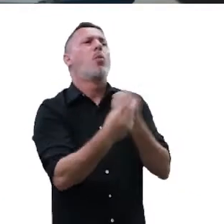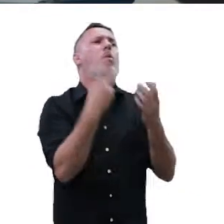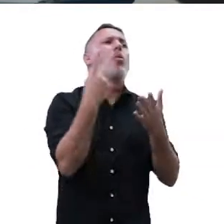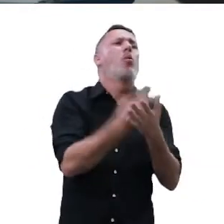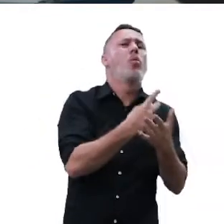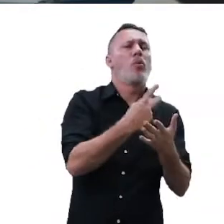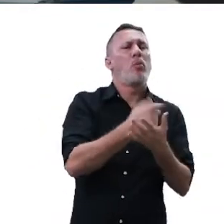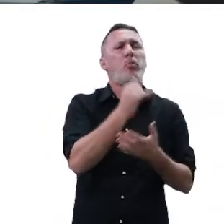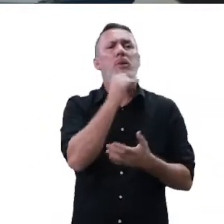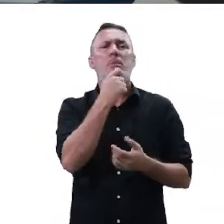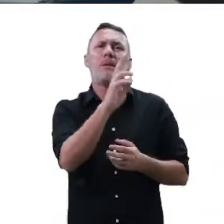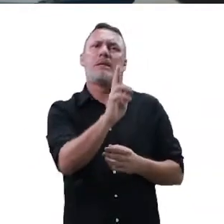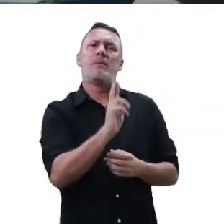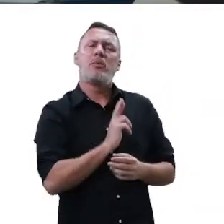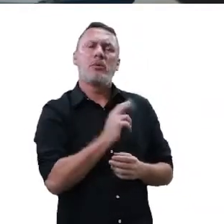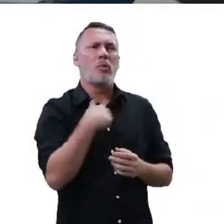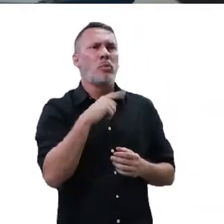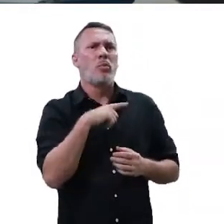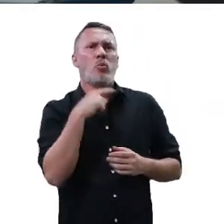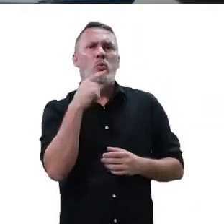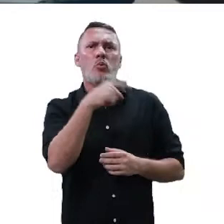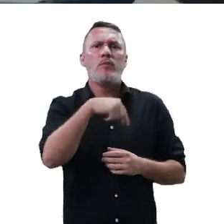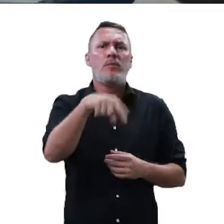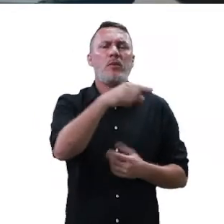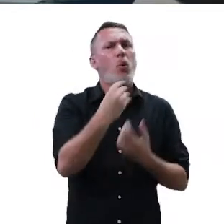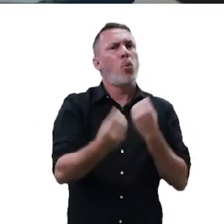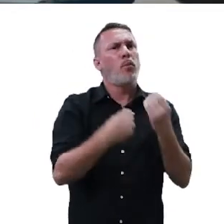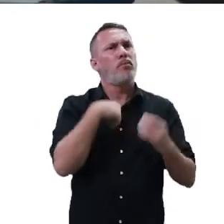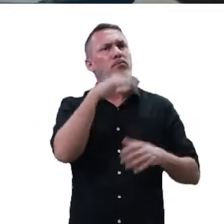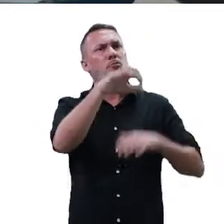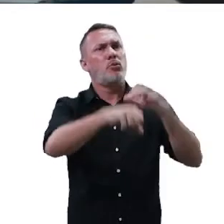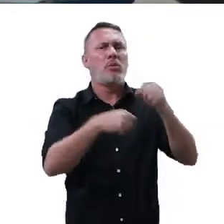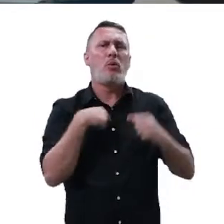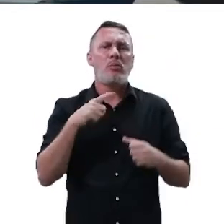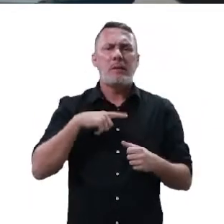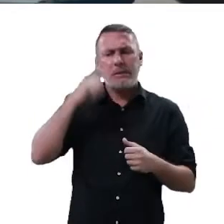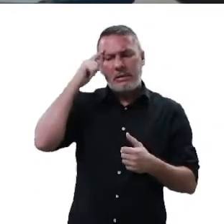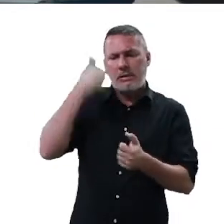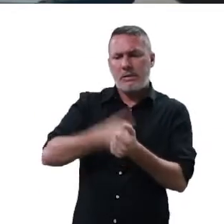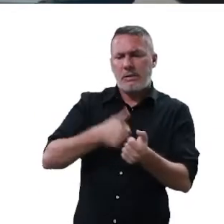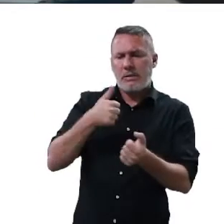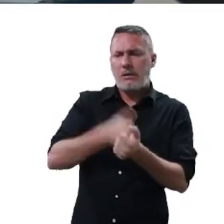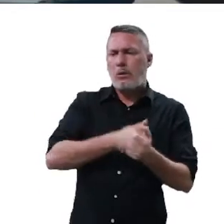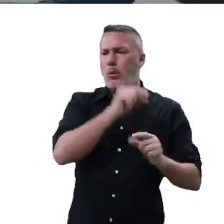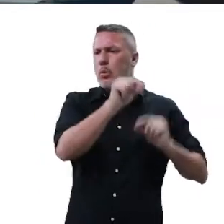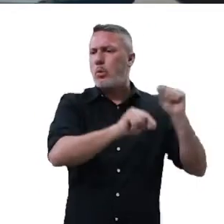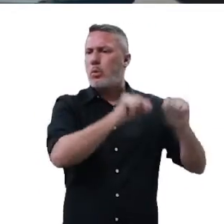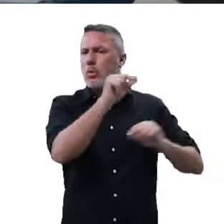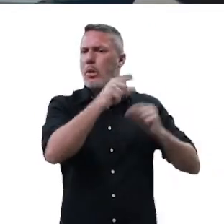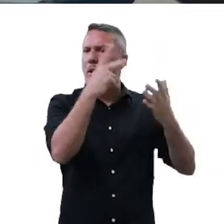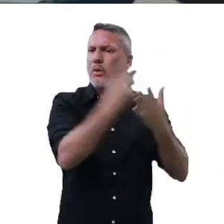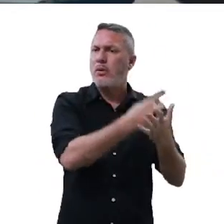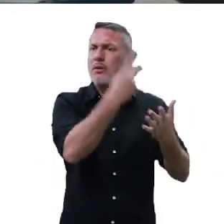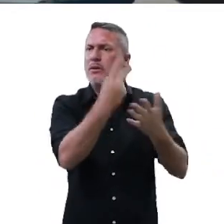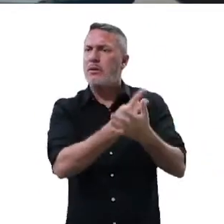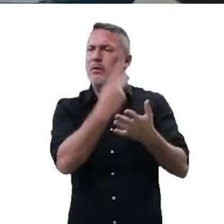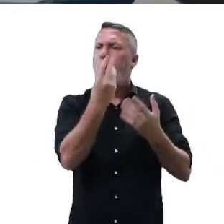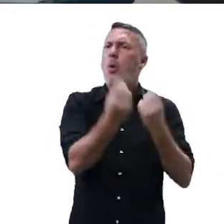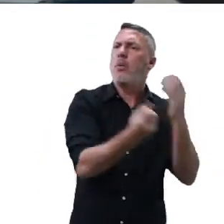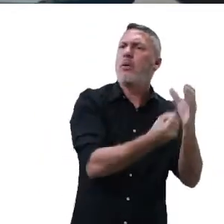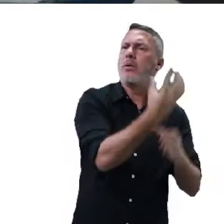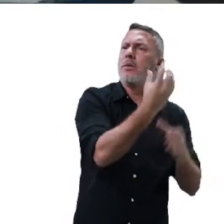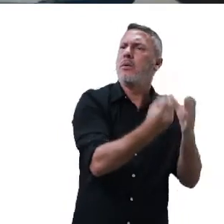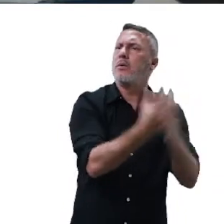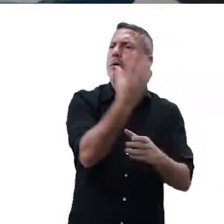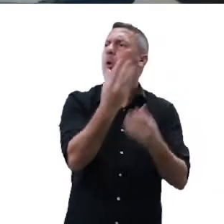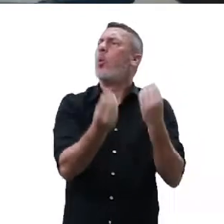natureza, né? Ou seja, aonde eu vou buscar respostas para as minhas perguntas sobre a